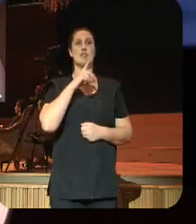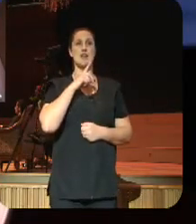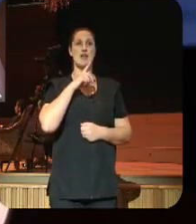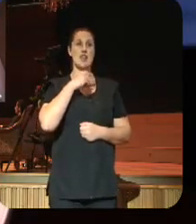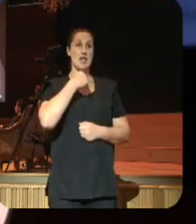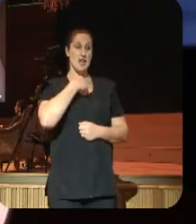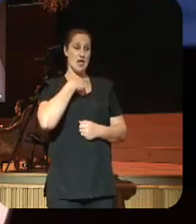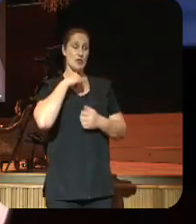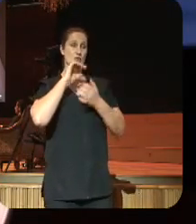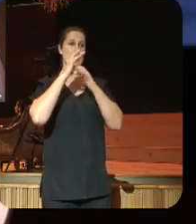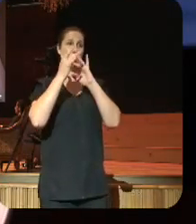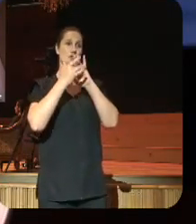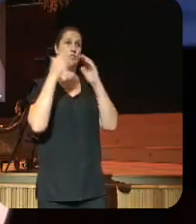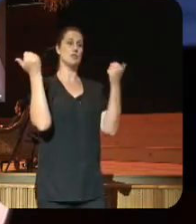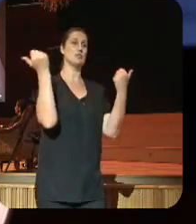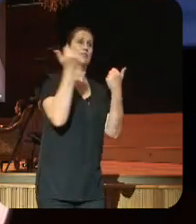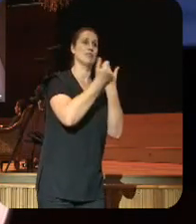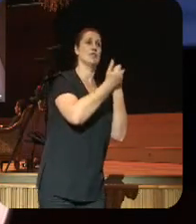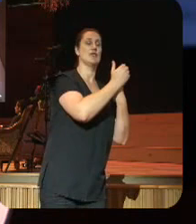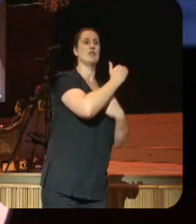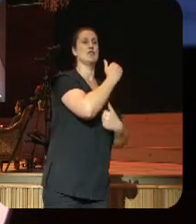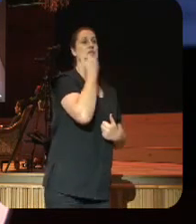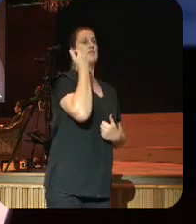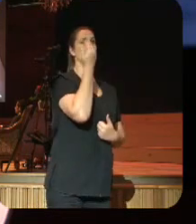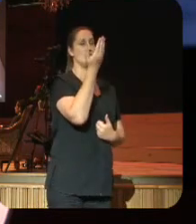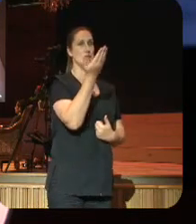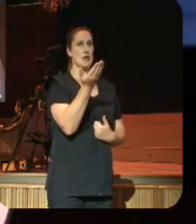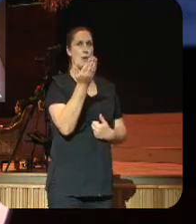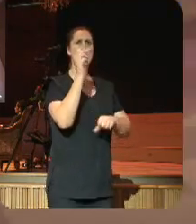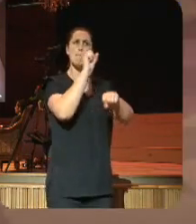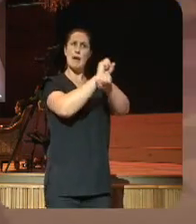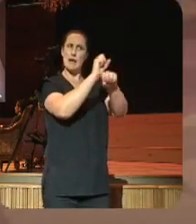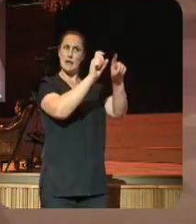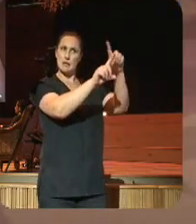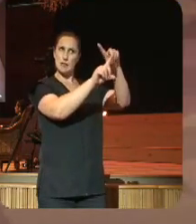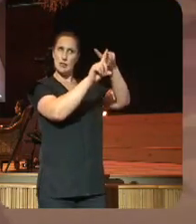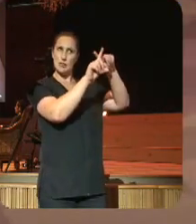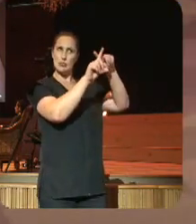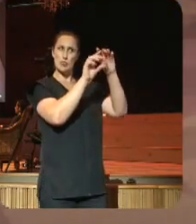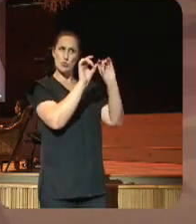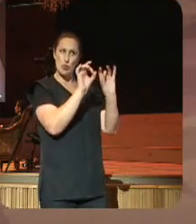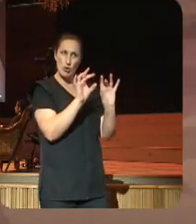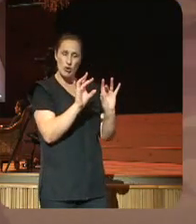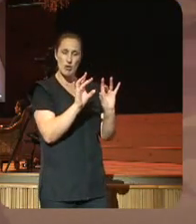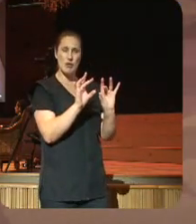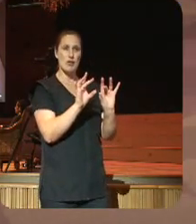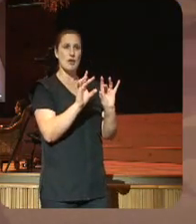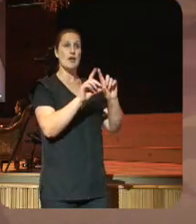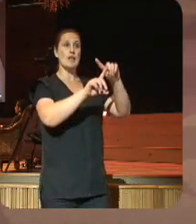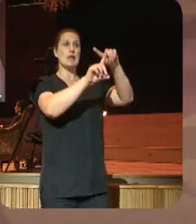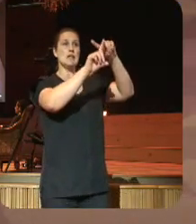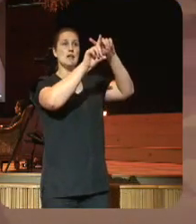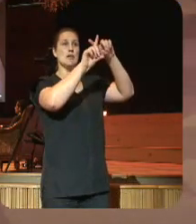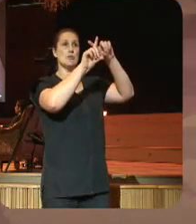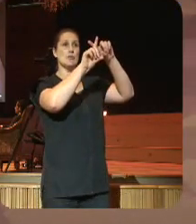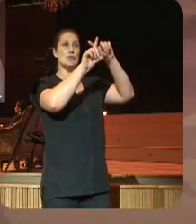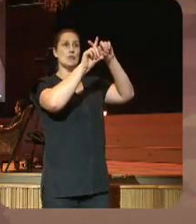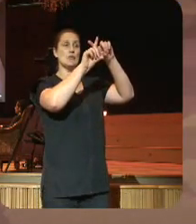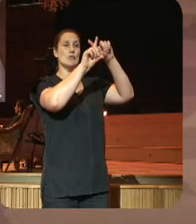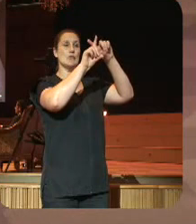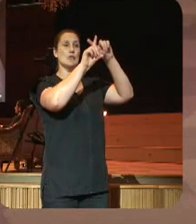seu lugar. Mas não para na cruz, porque da cruz Jesus desce